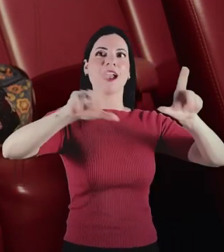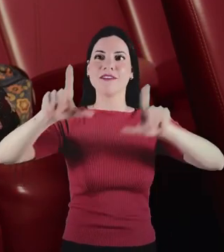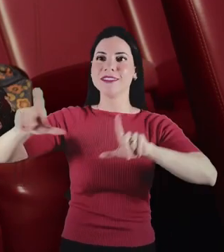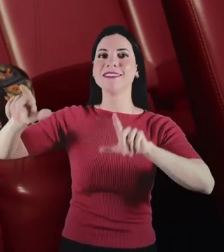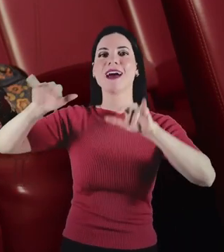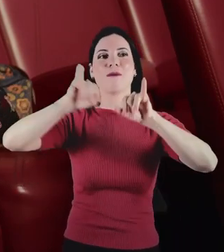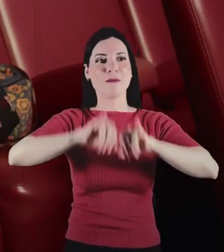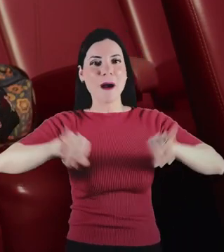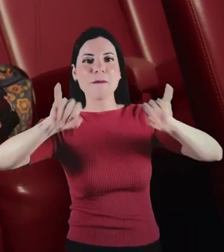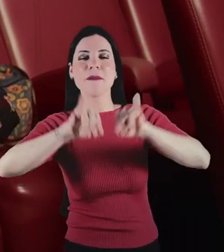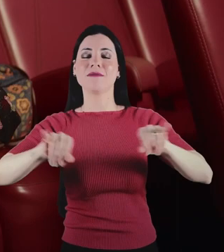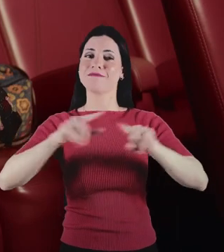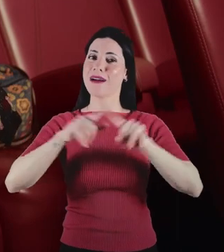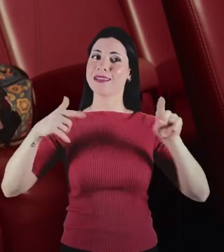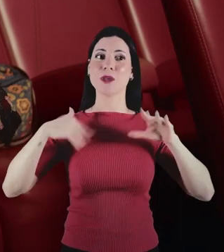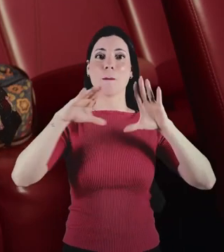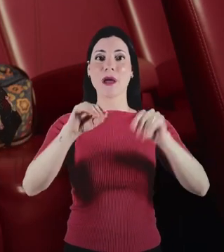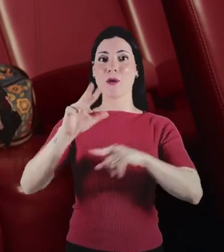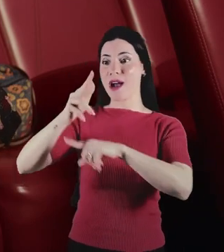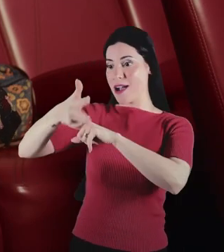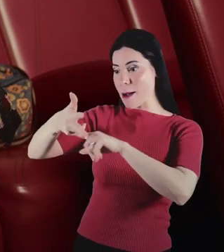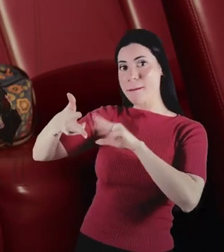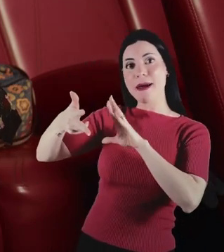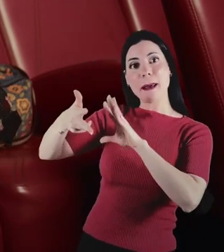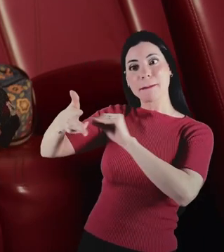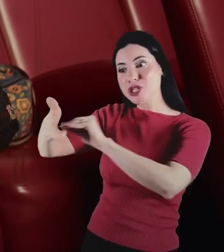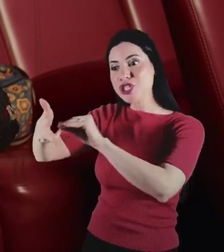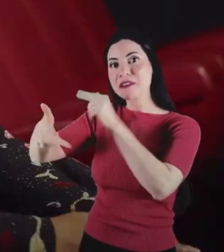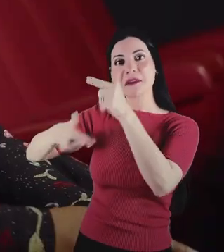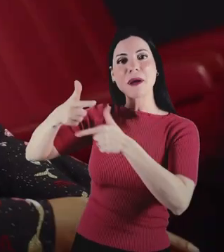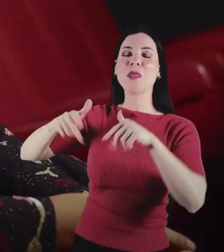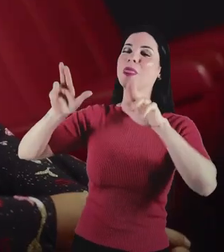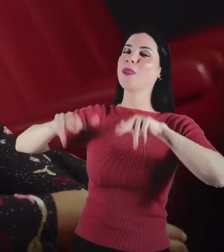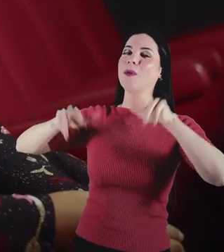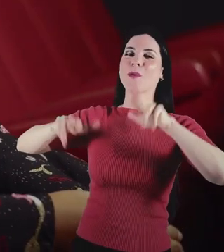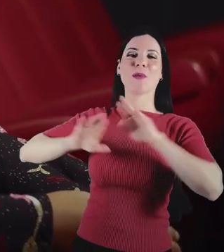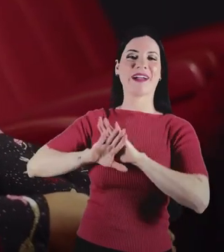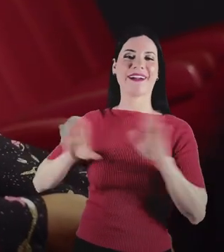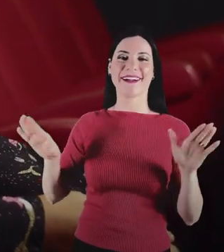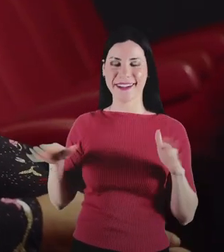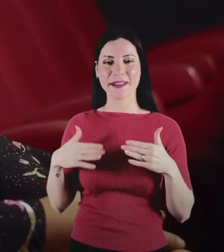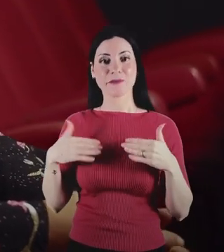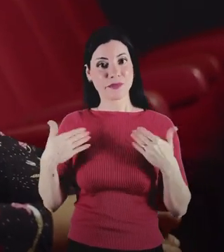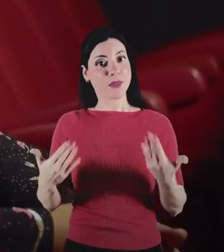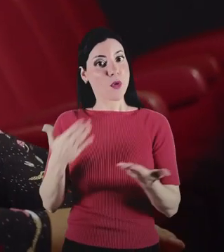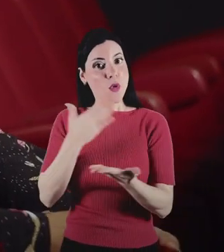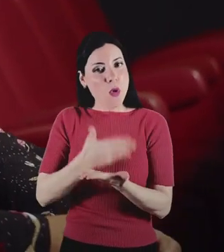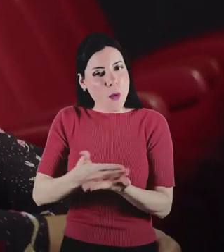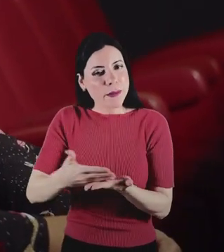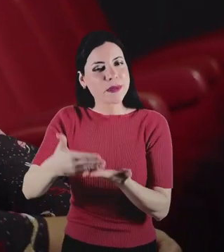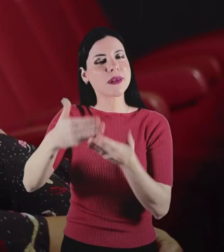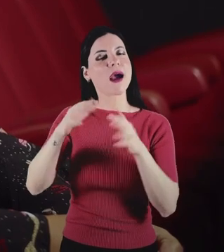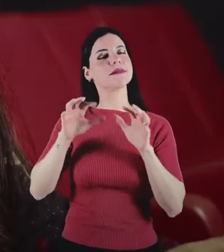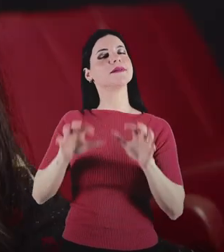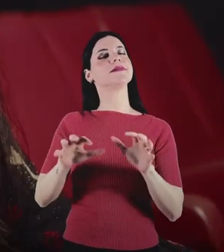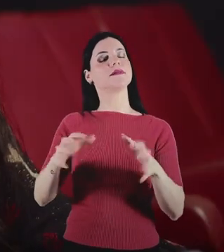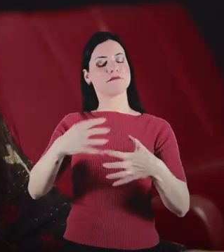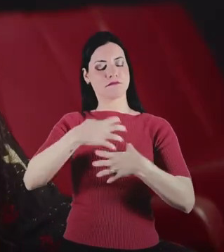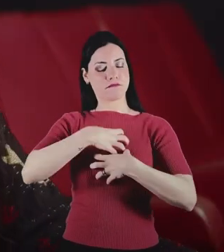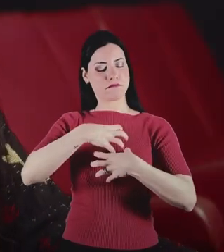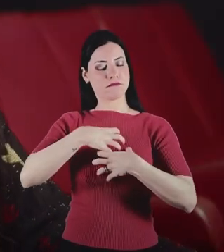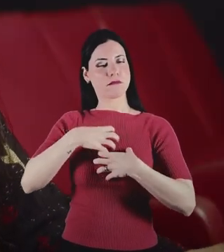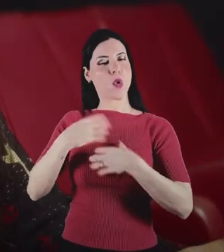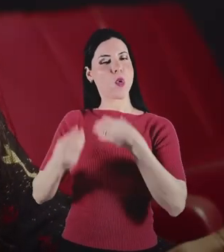teve, mas eu nunca tinha pegado numa câmera, por exemplo, né? Então, eu comecei muito nesse princípio de